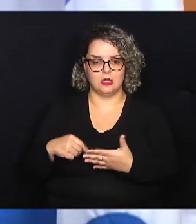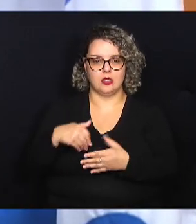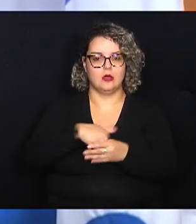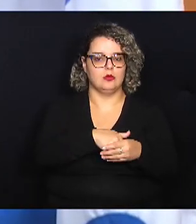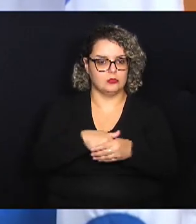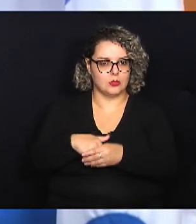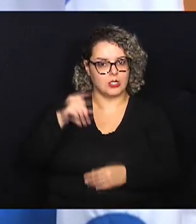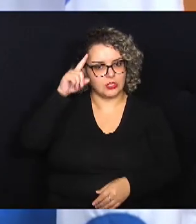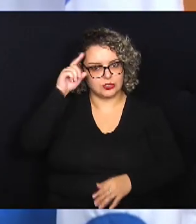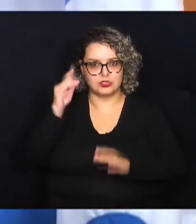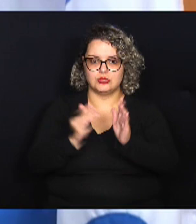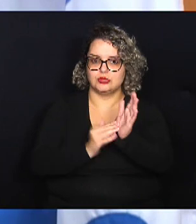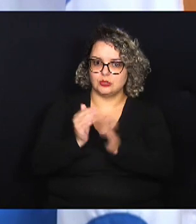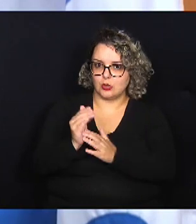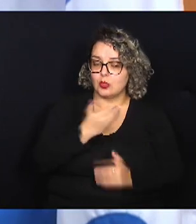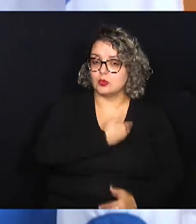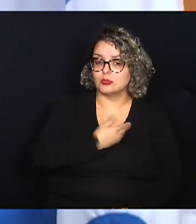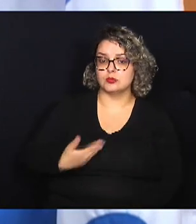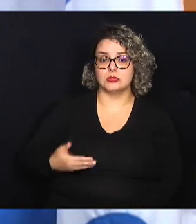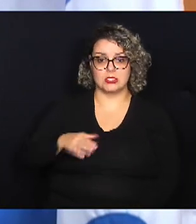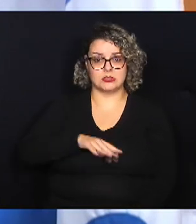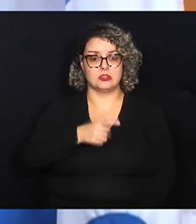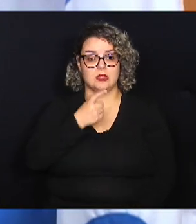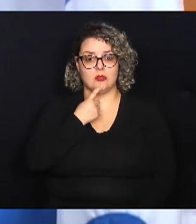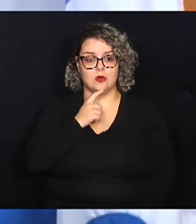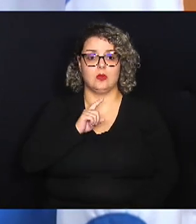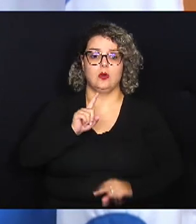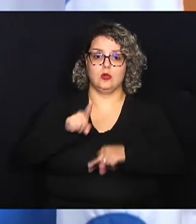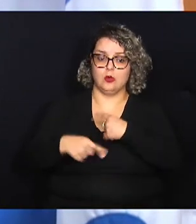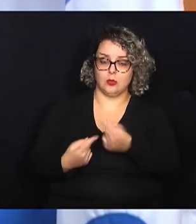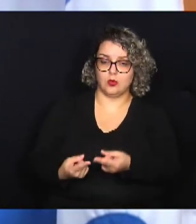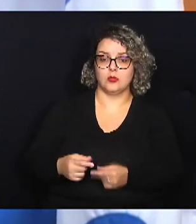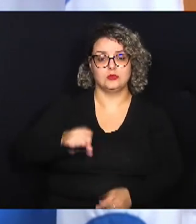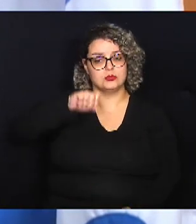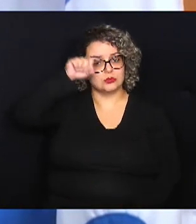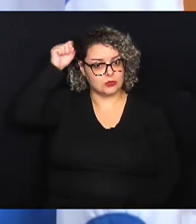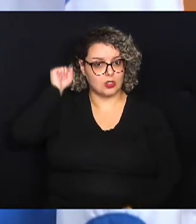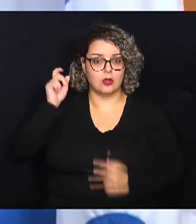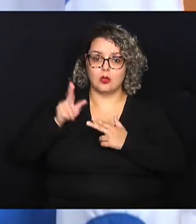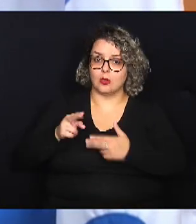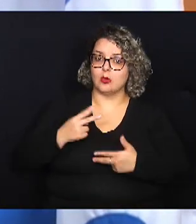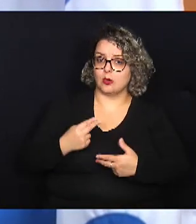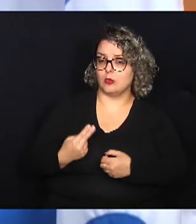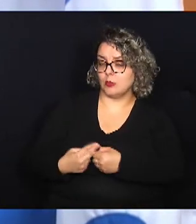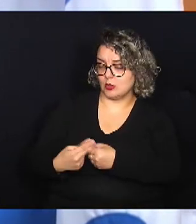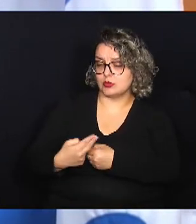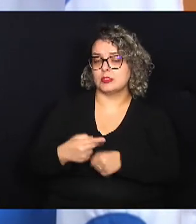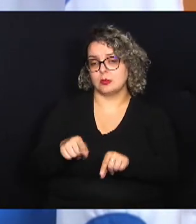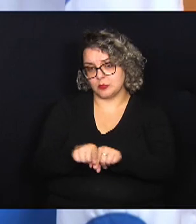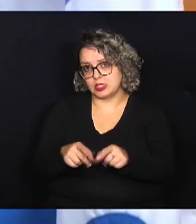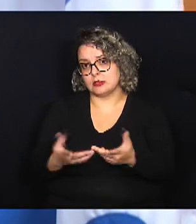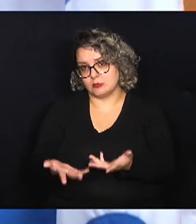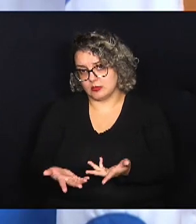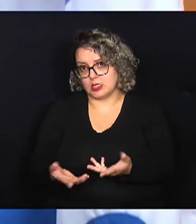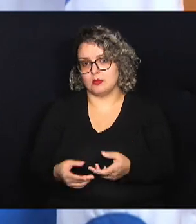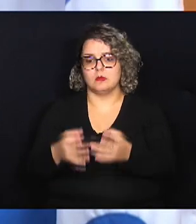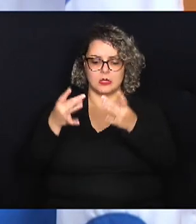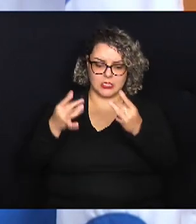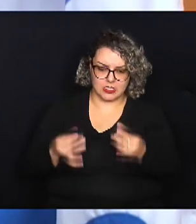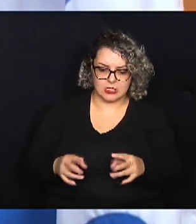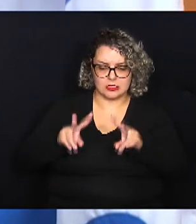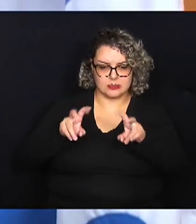dia de concurso público na cidade de Campinas, outros vestibulares como a Unicamp também, né? A gente precisa aprofundar um pouco essa